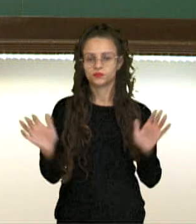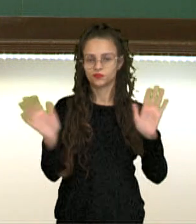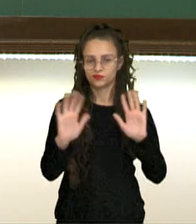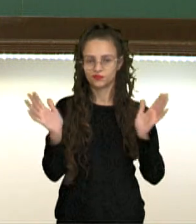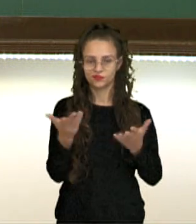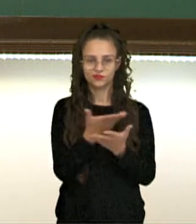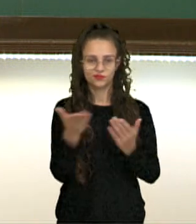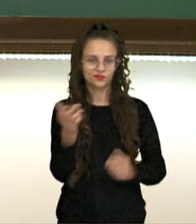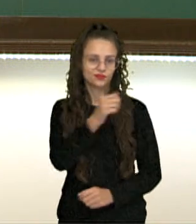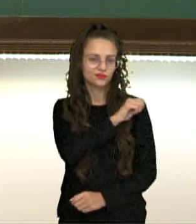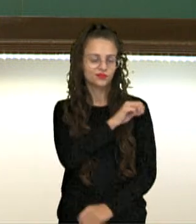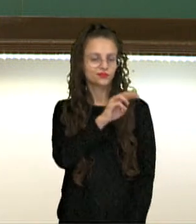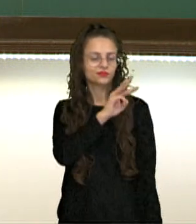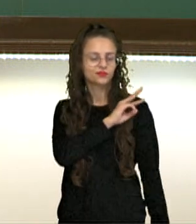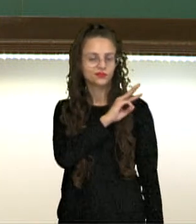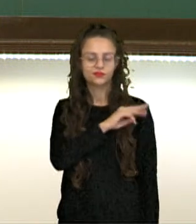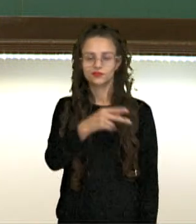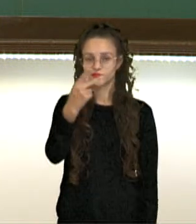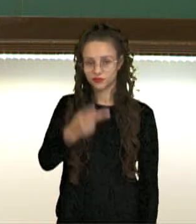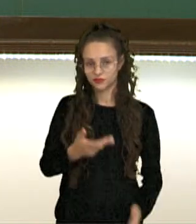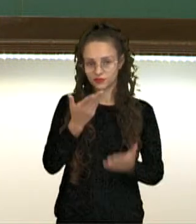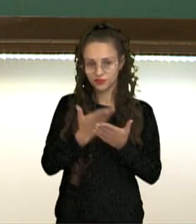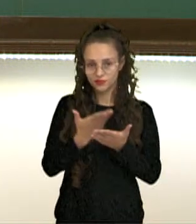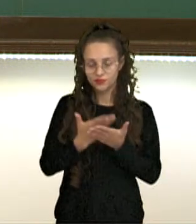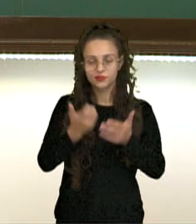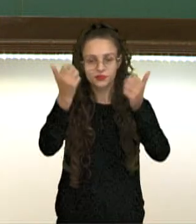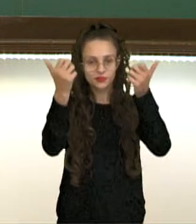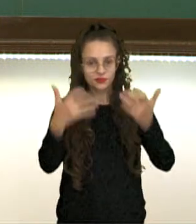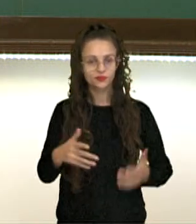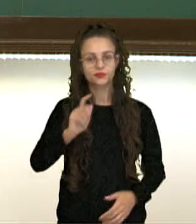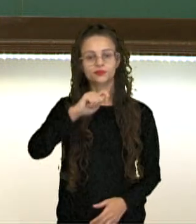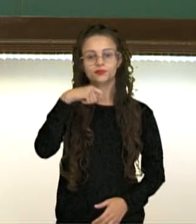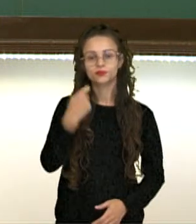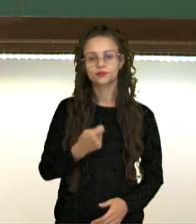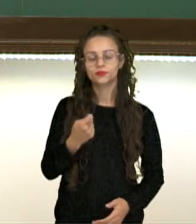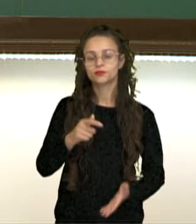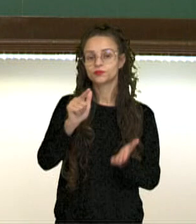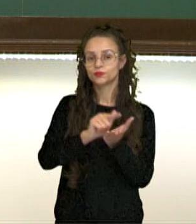Olá, estudantes da terceira série. Nesse vídeo vamos falar sobre editorial.